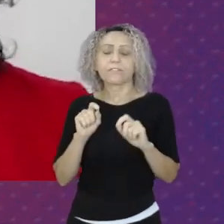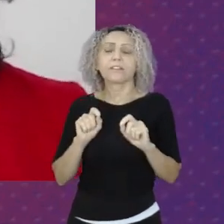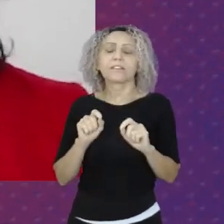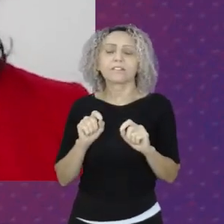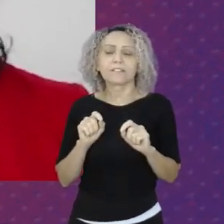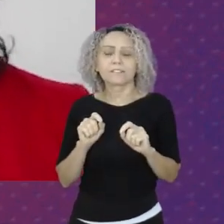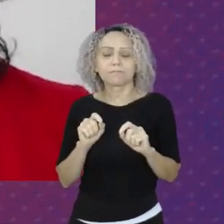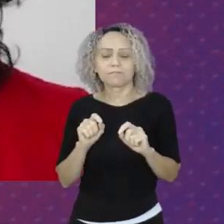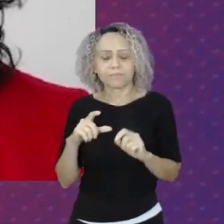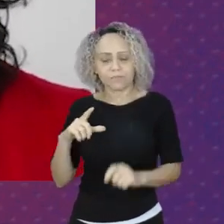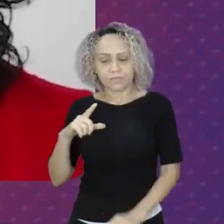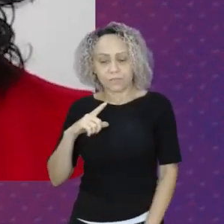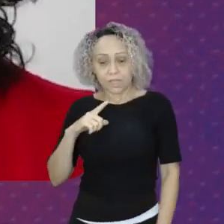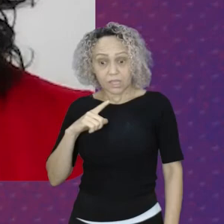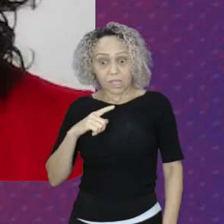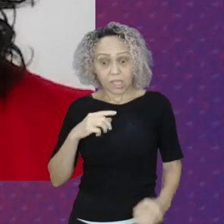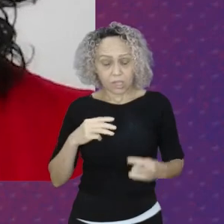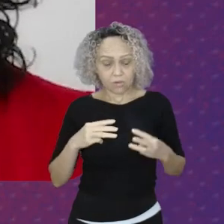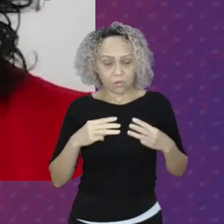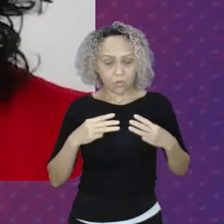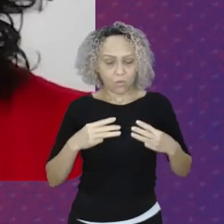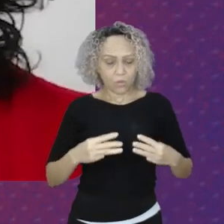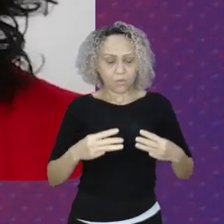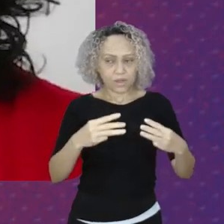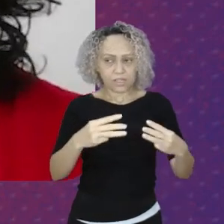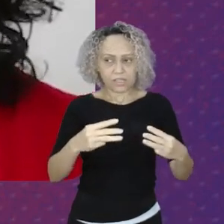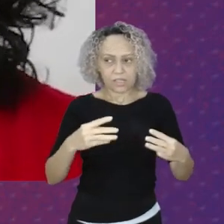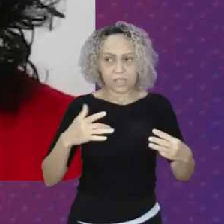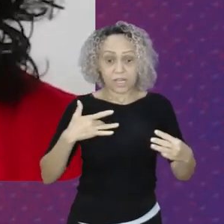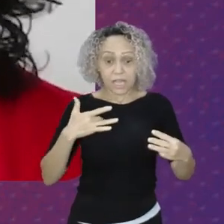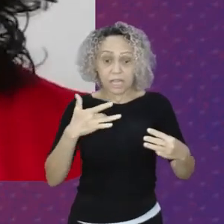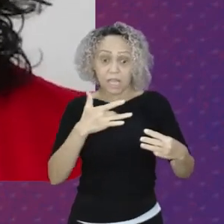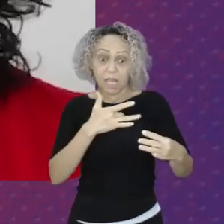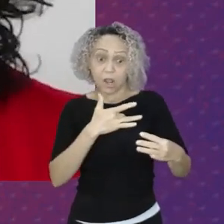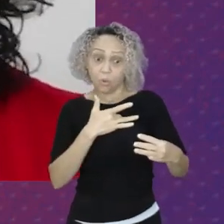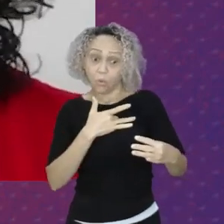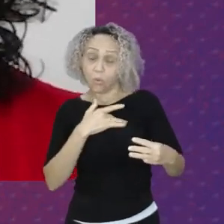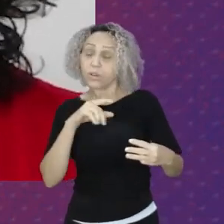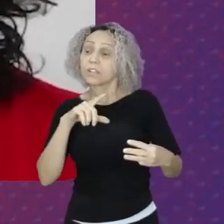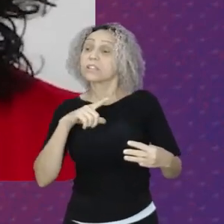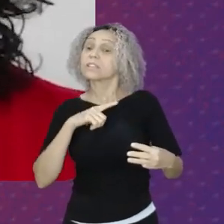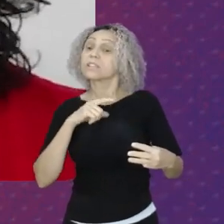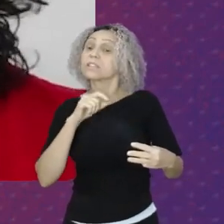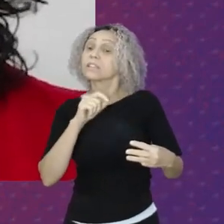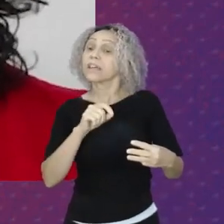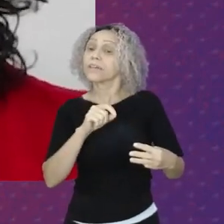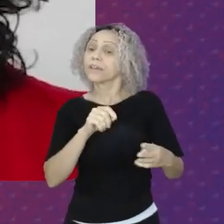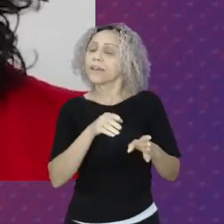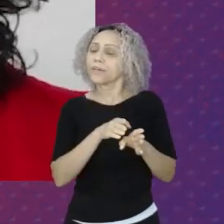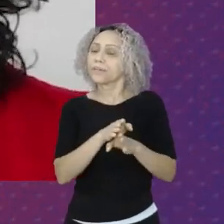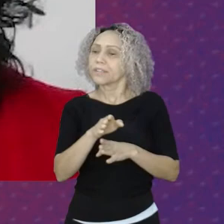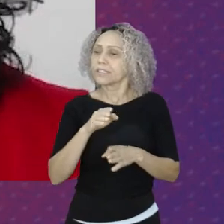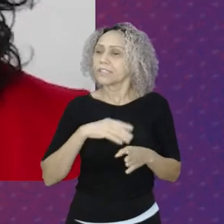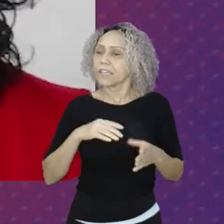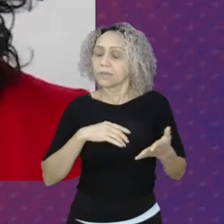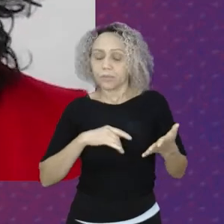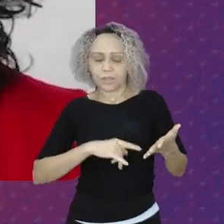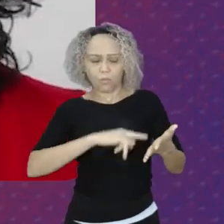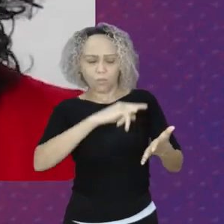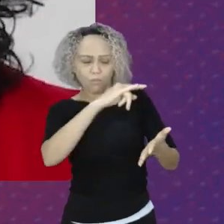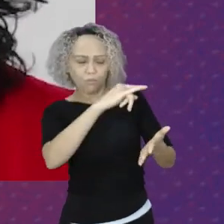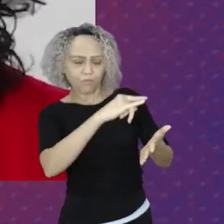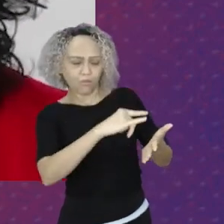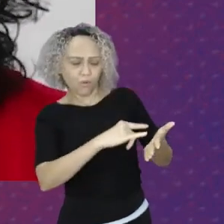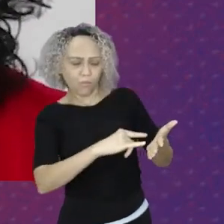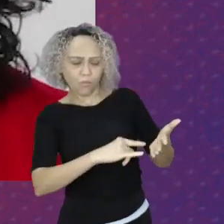o Ministério da Saúde indica o uso da ficha SINAM, que é uma ficha, que é um formulário que a